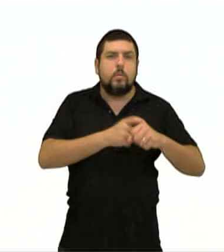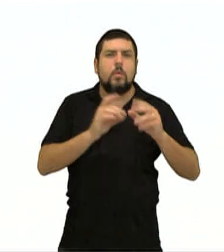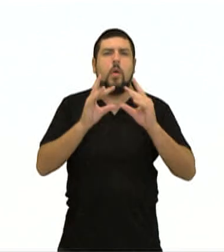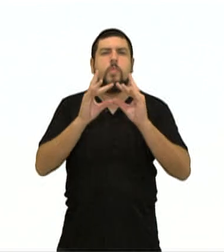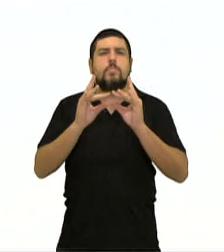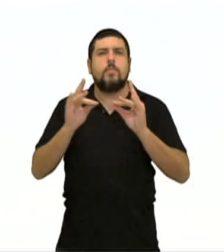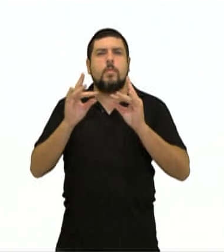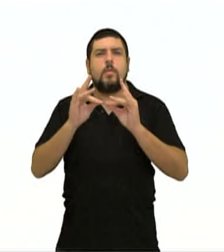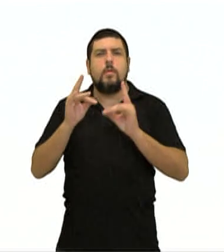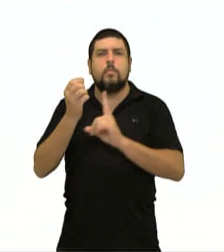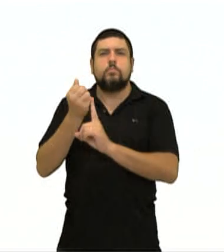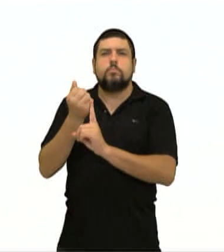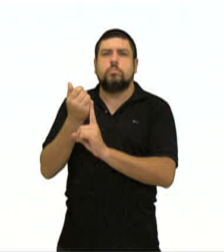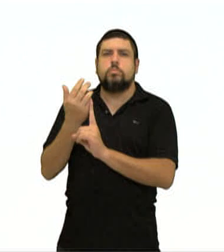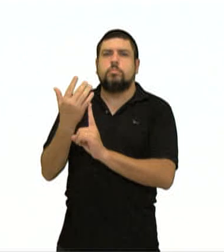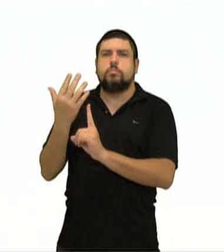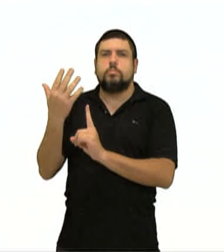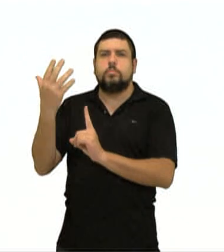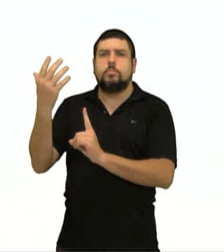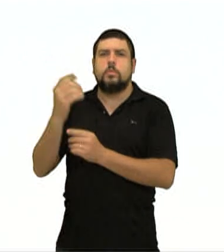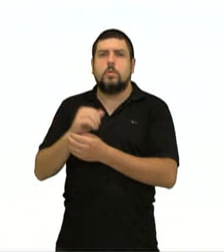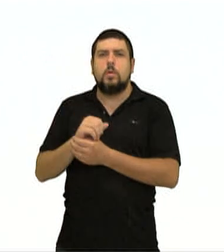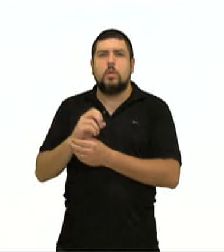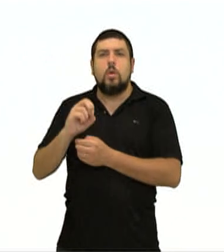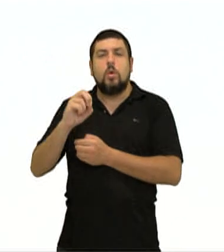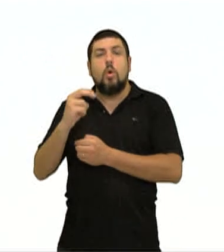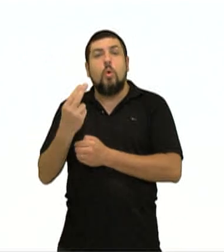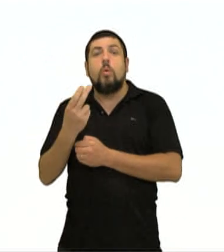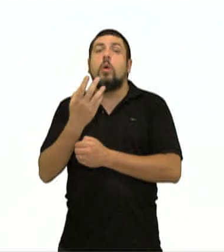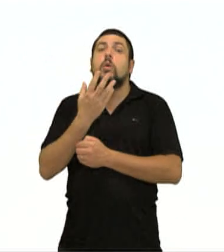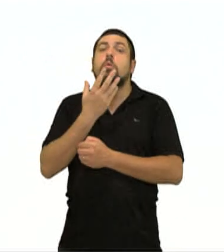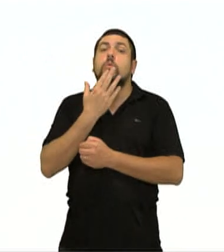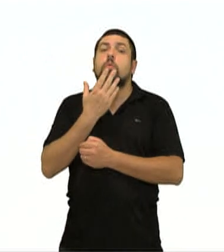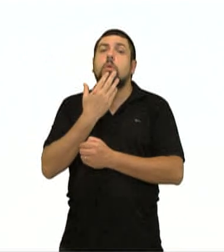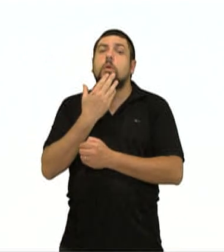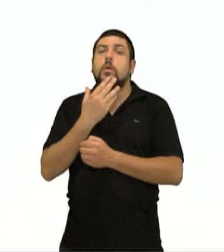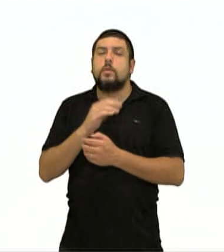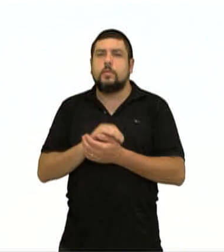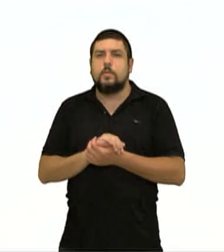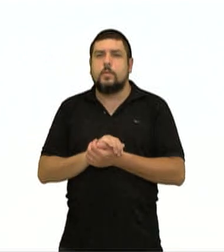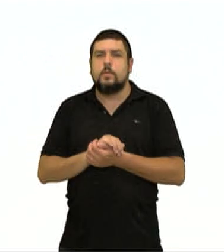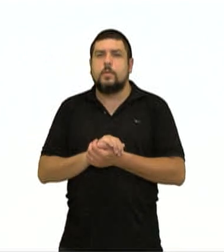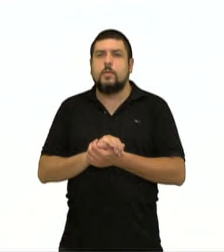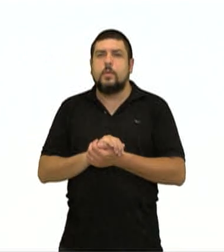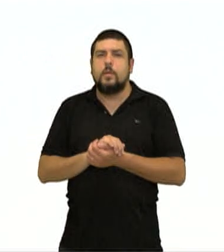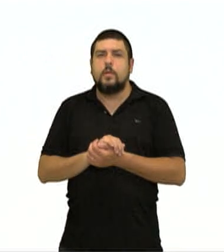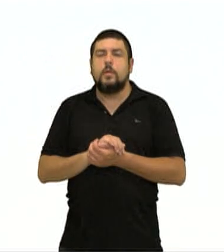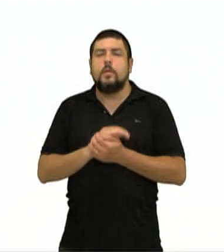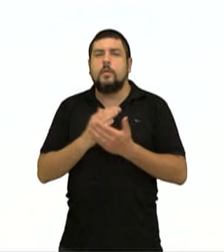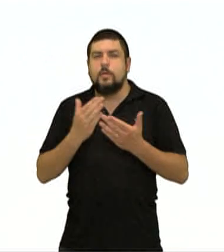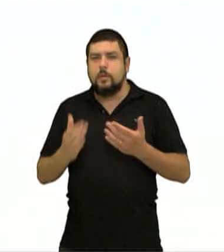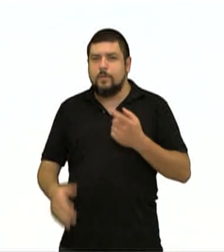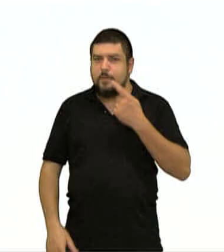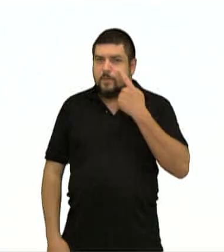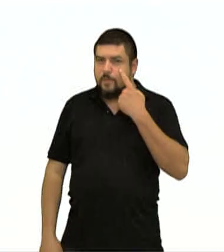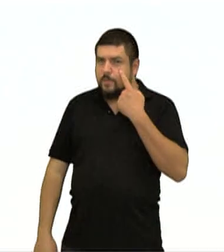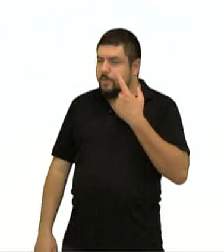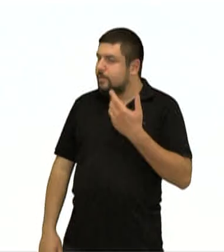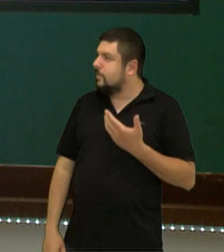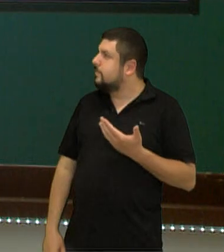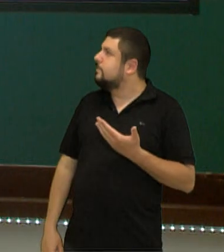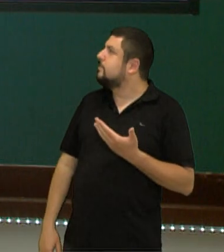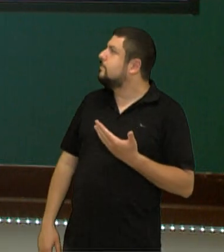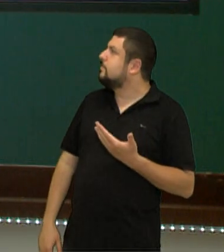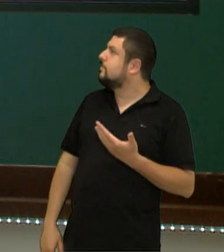gasoso, vapor, ou em cores diferentes, bem visual mesmo. Então eu trago duas situações. No